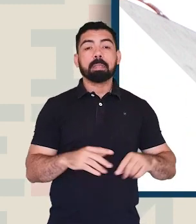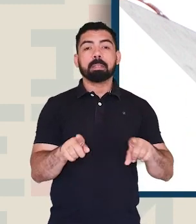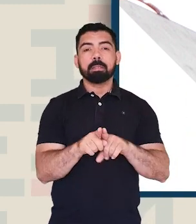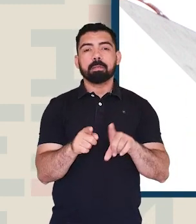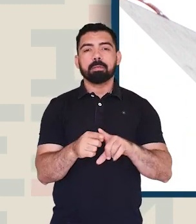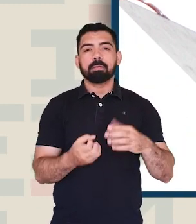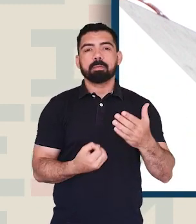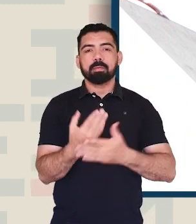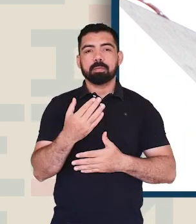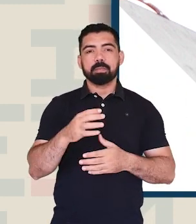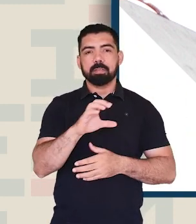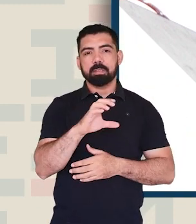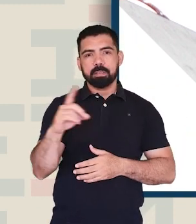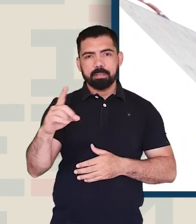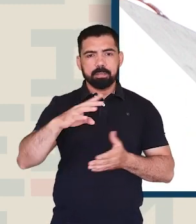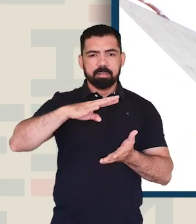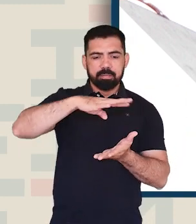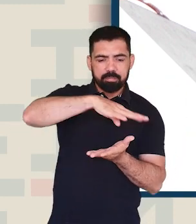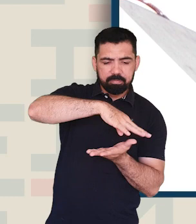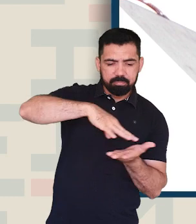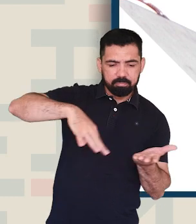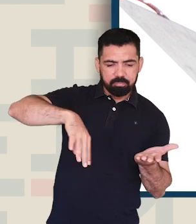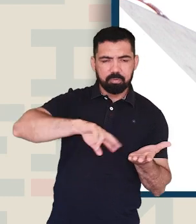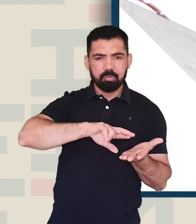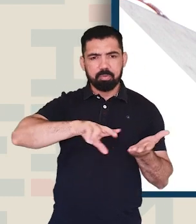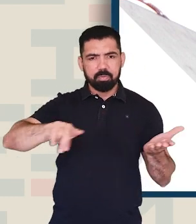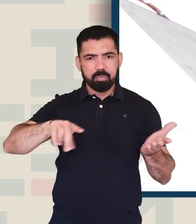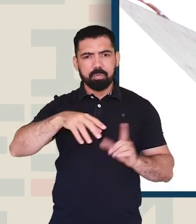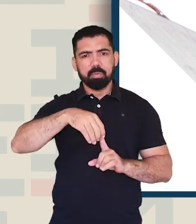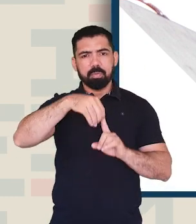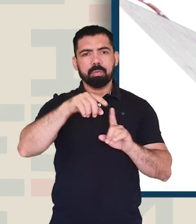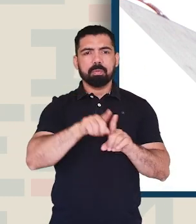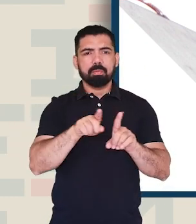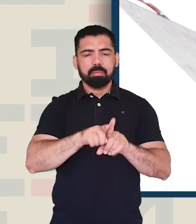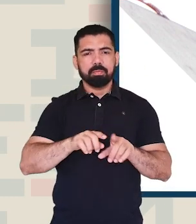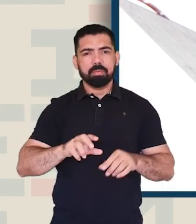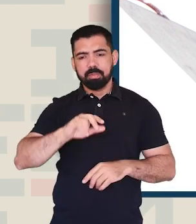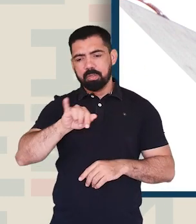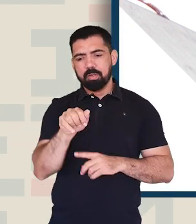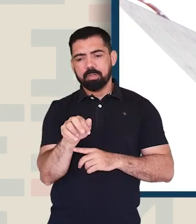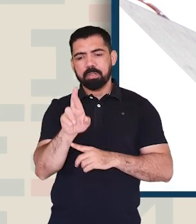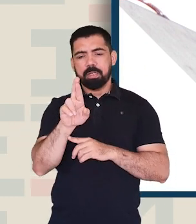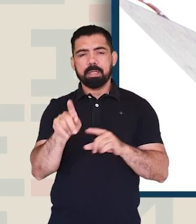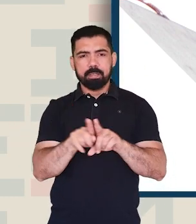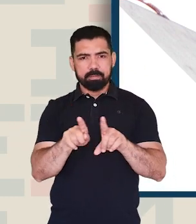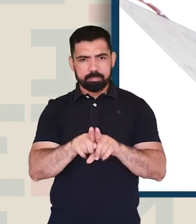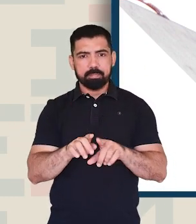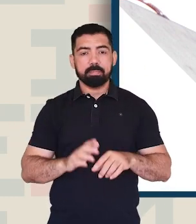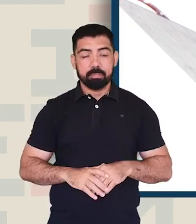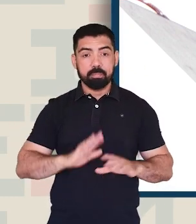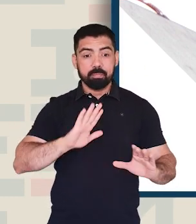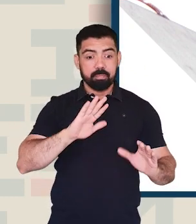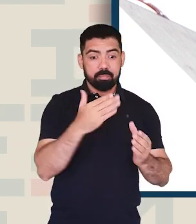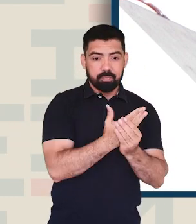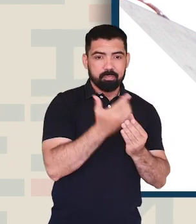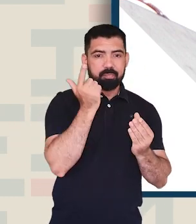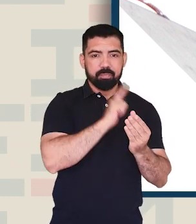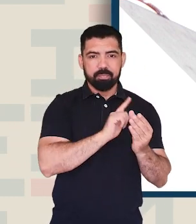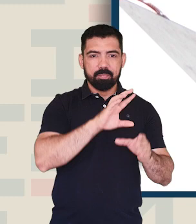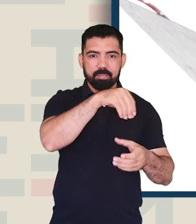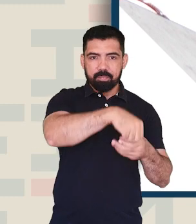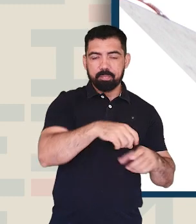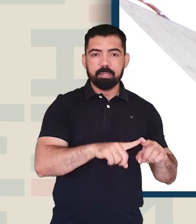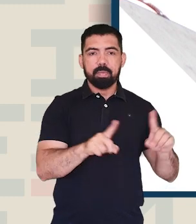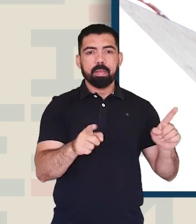discos, uns discos SCSI e umas unidades JAR, não sei o quê, de guardar grandes arquivos, que hoje